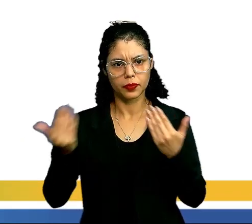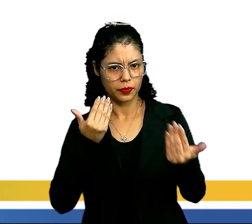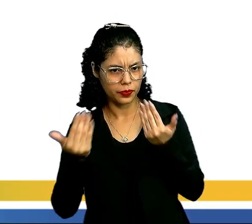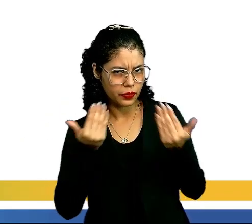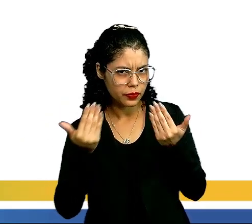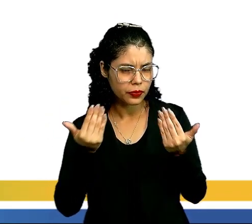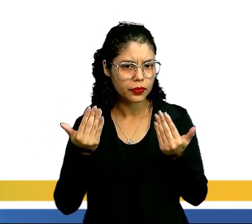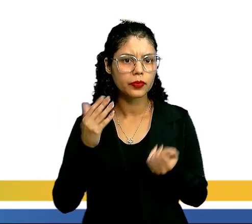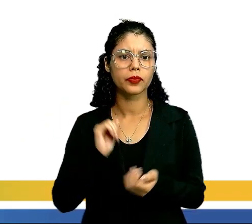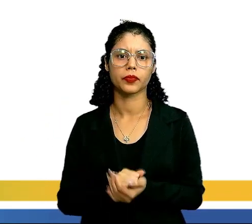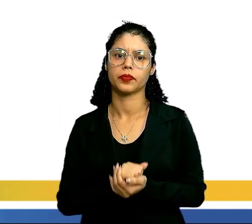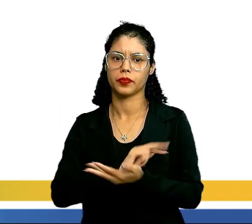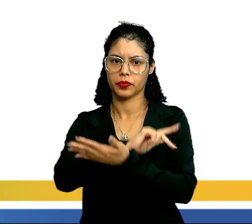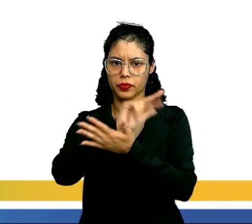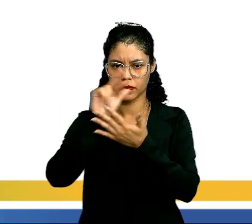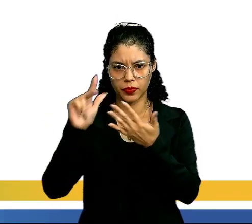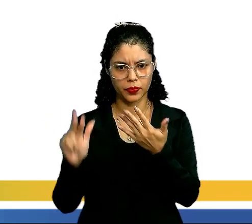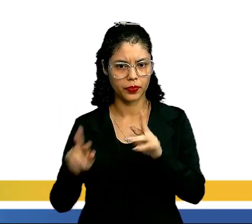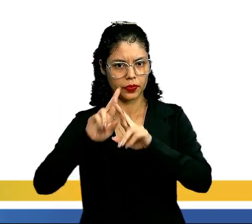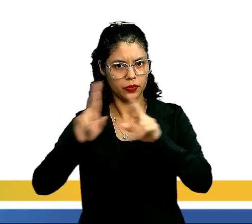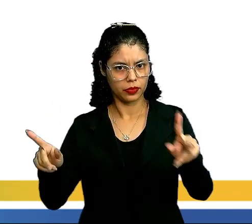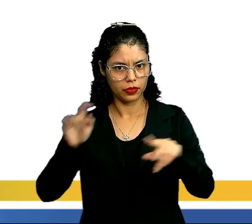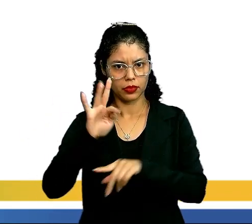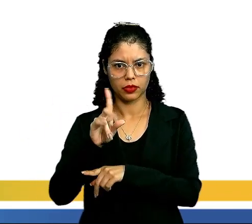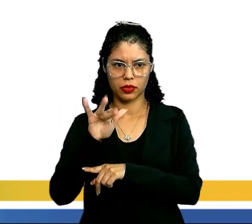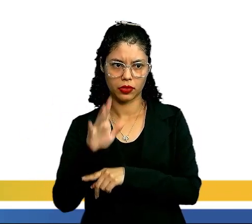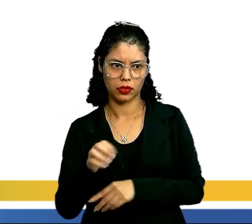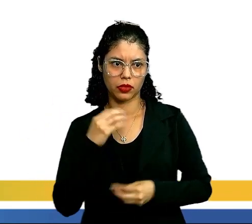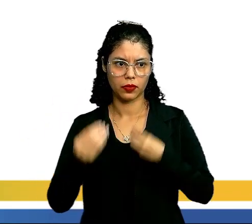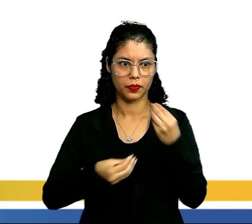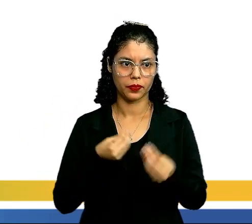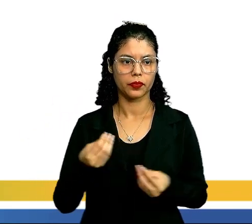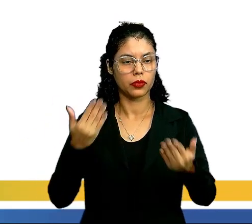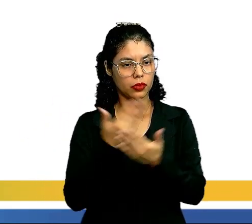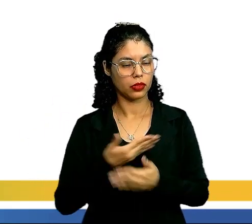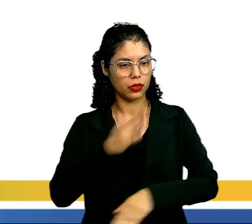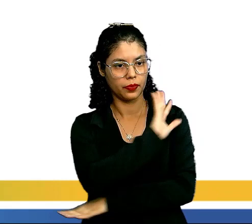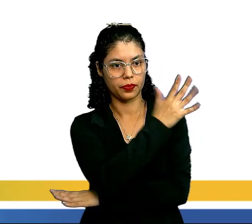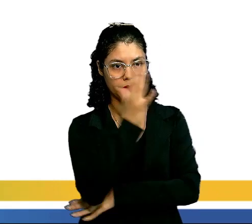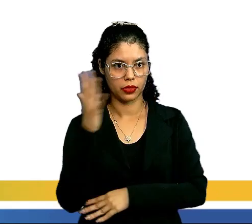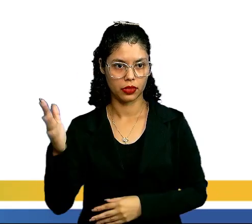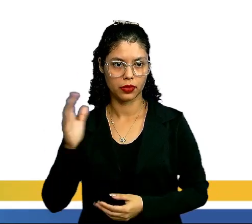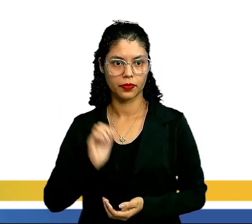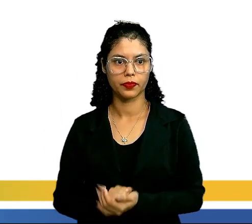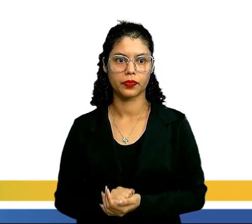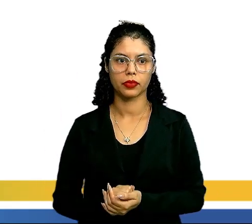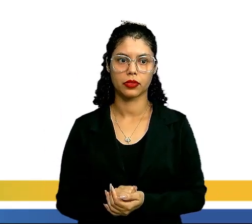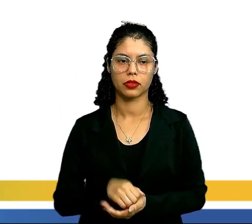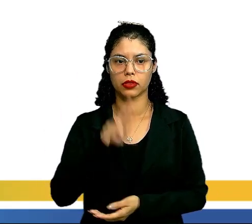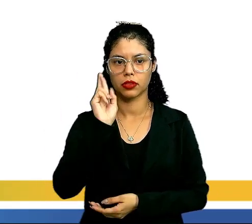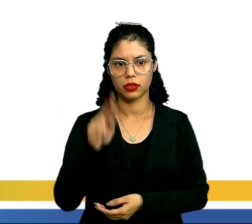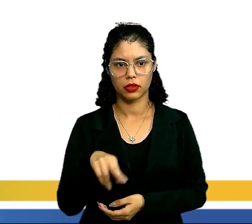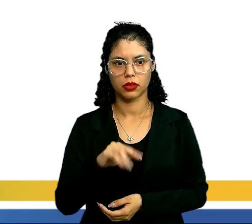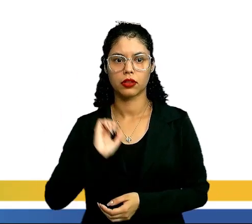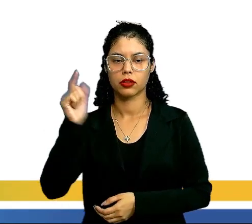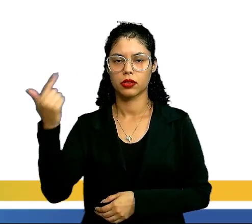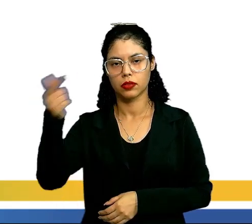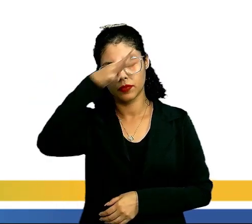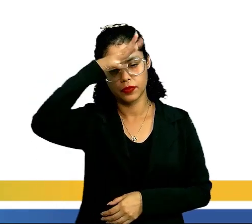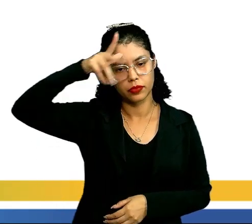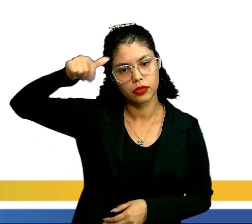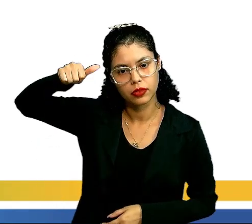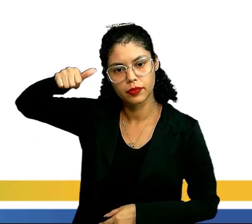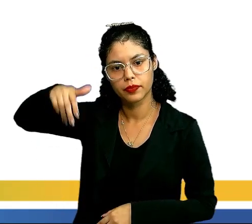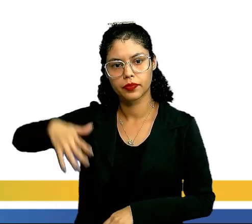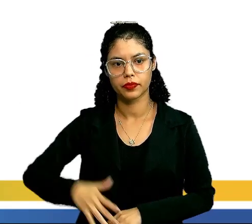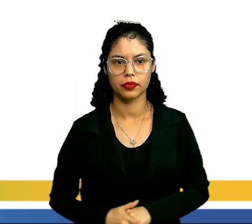e é utilizada quando se quer comparar as áreas de diferentes latitudes, como uma reserva ambiental na Sibéria